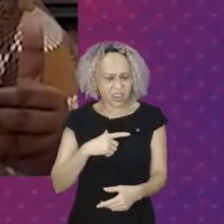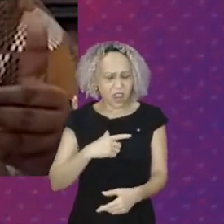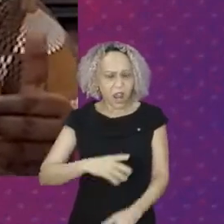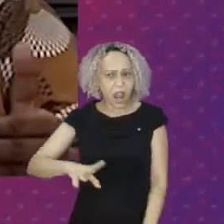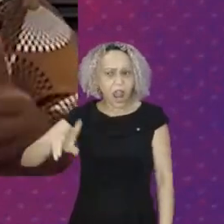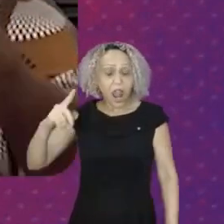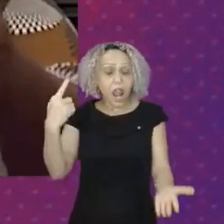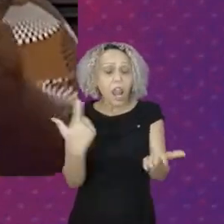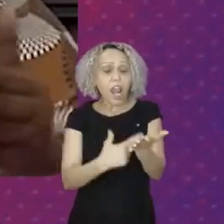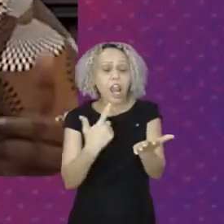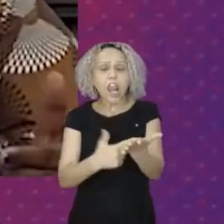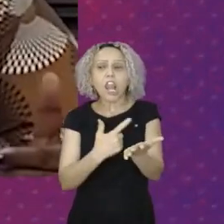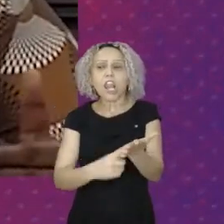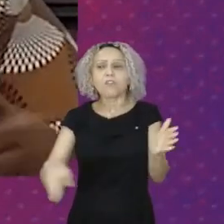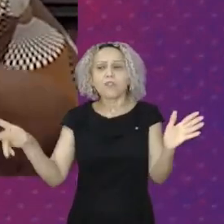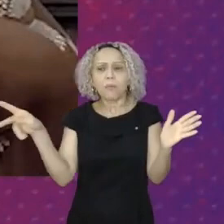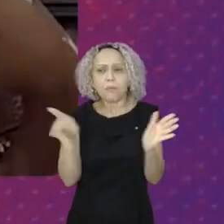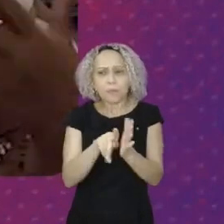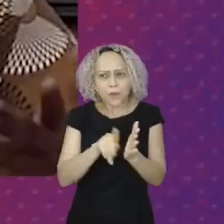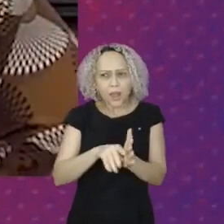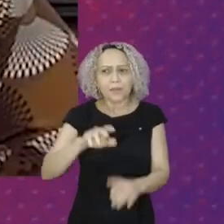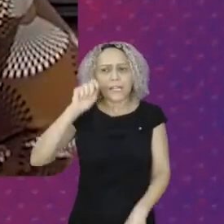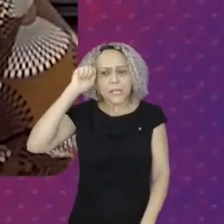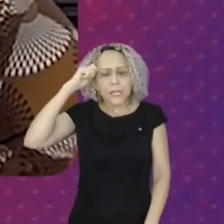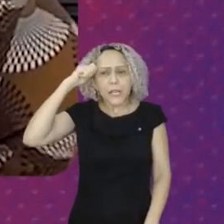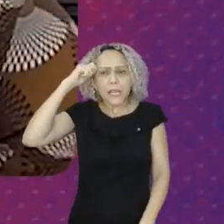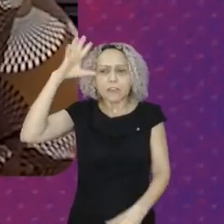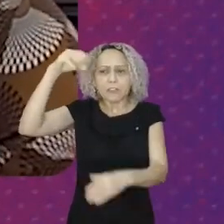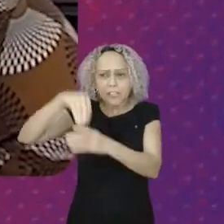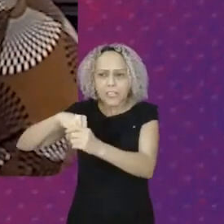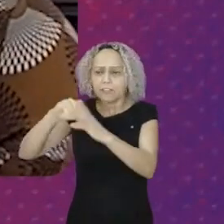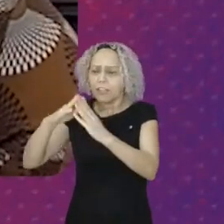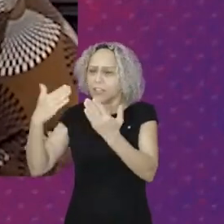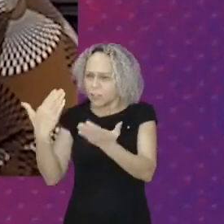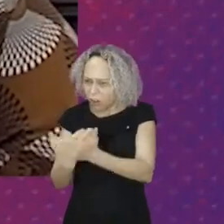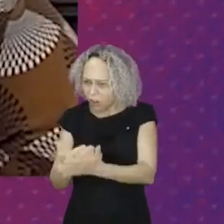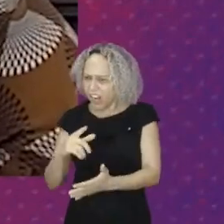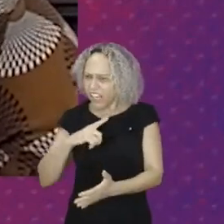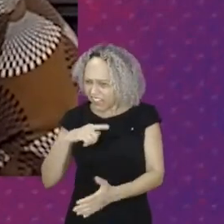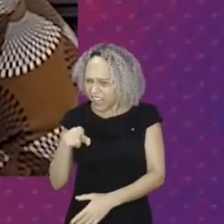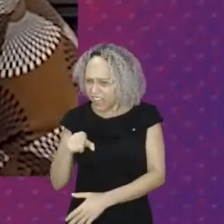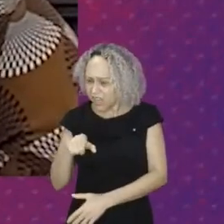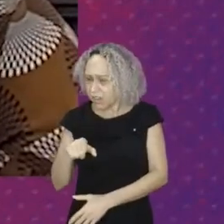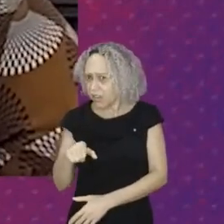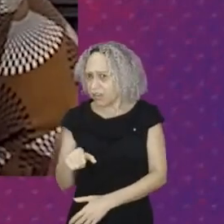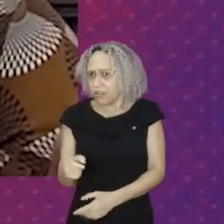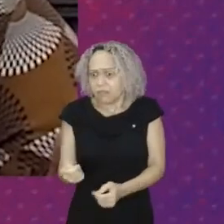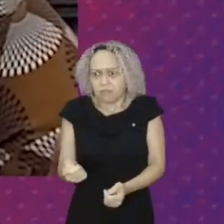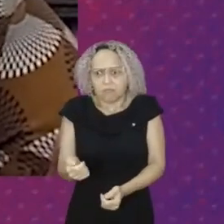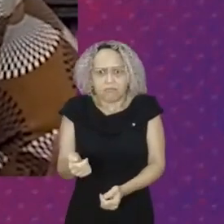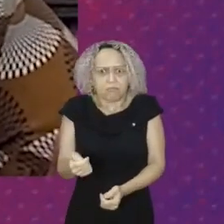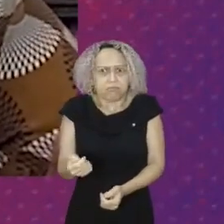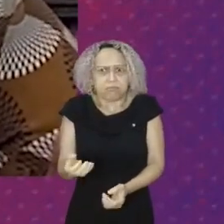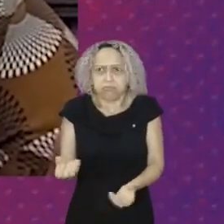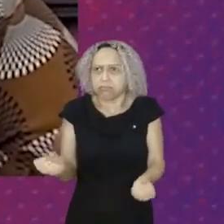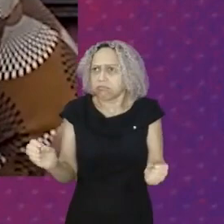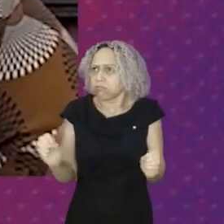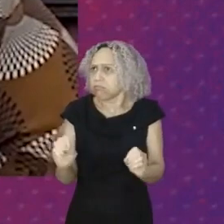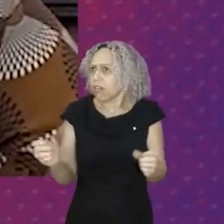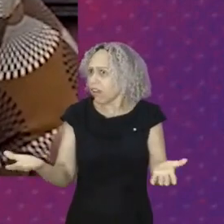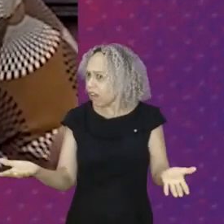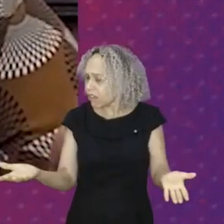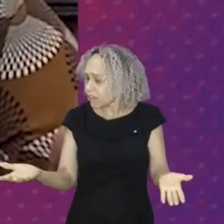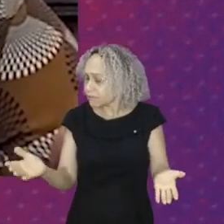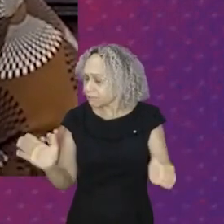da prática. Eu estou falando da prática, estou dando exemplo bem concreto, porque foi isso que aconteceu após a lei. Muitos governos, sabe o que